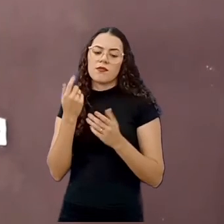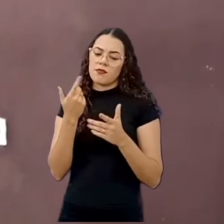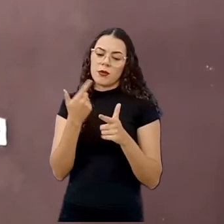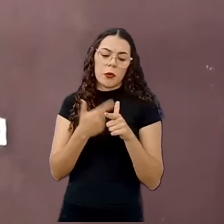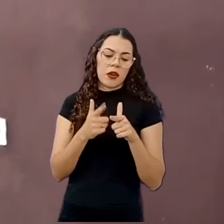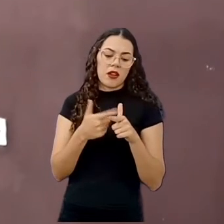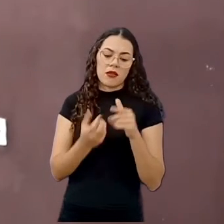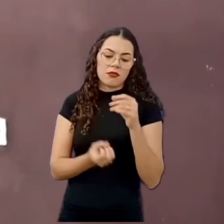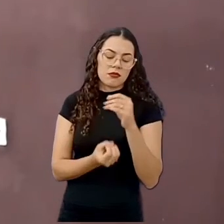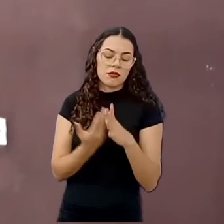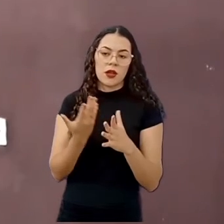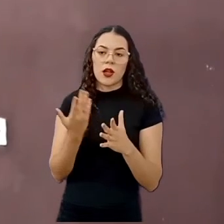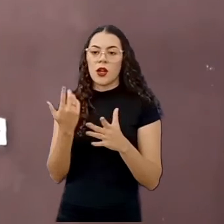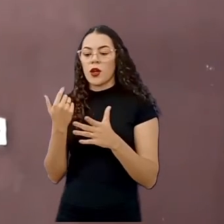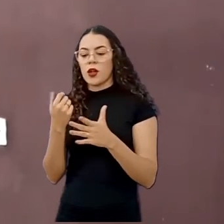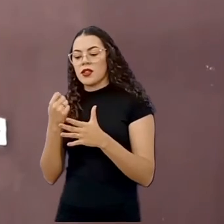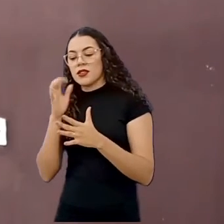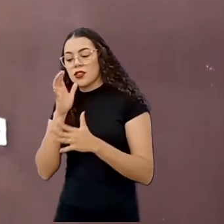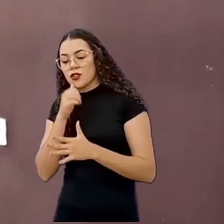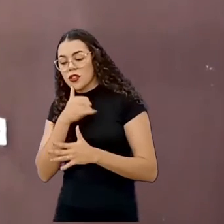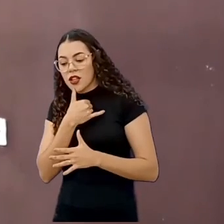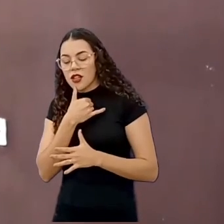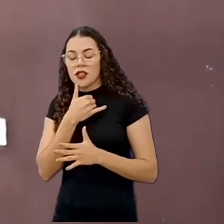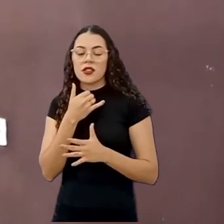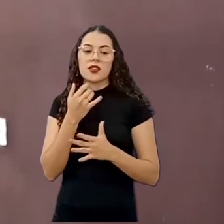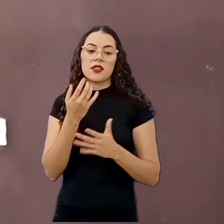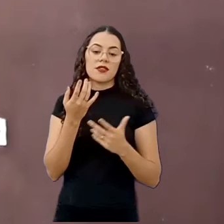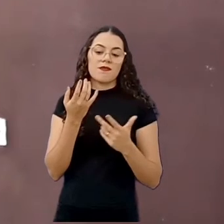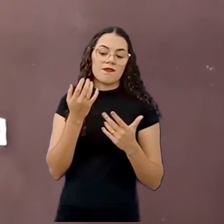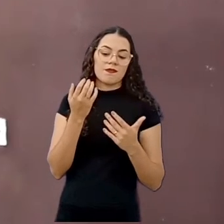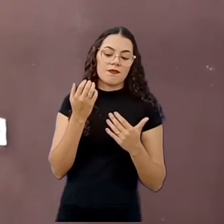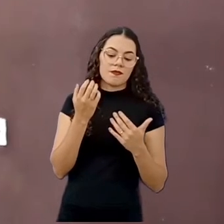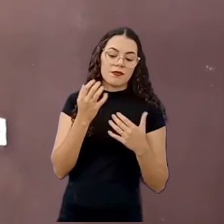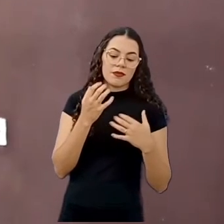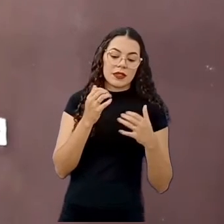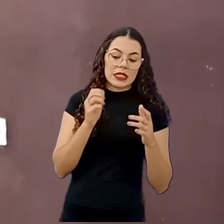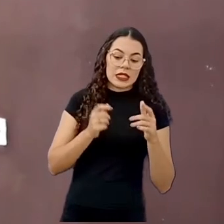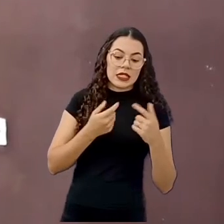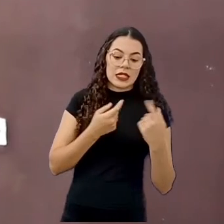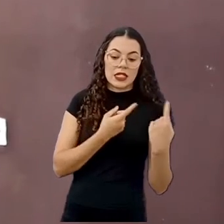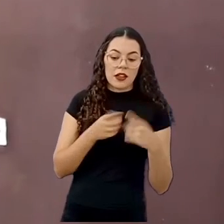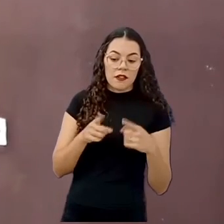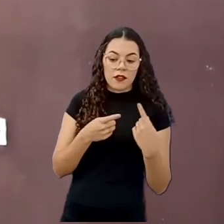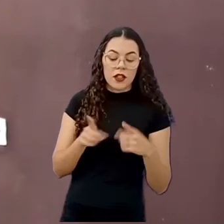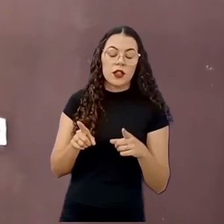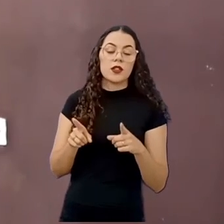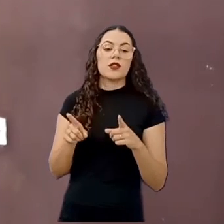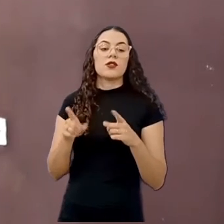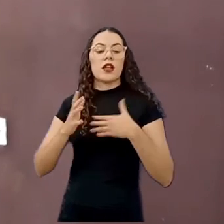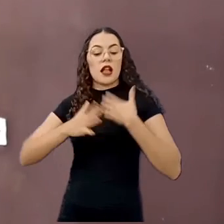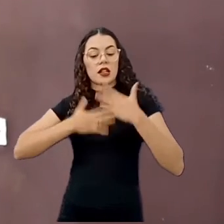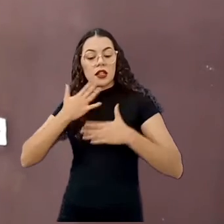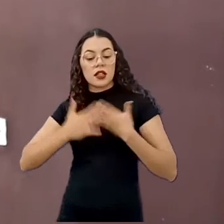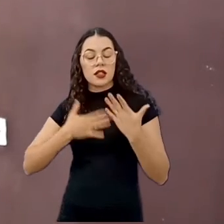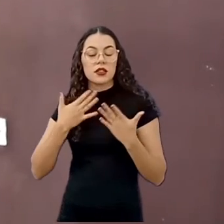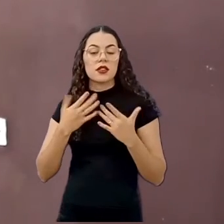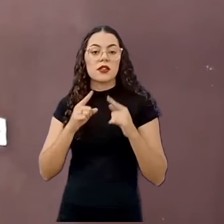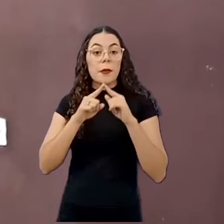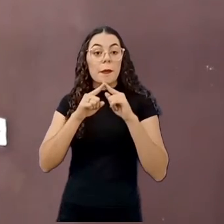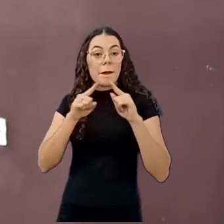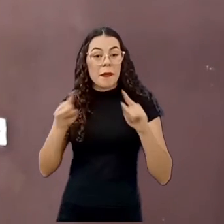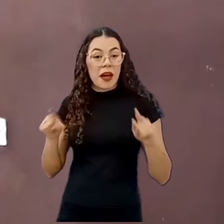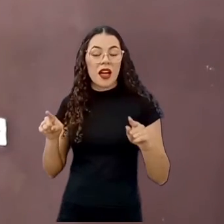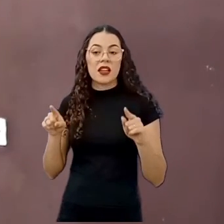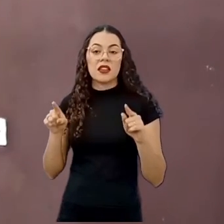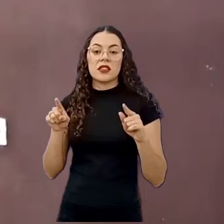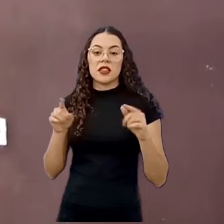dificuldades, tristezas, decepções, desafios, alegrias, mas mesmo